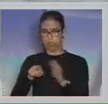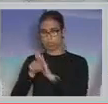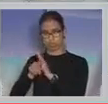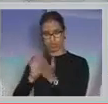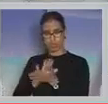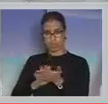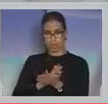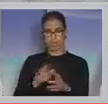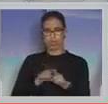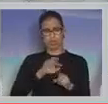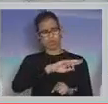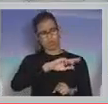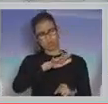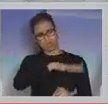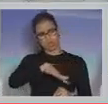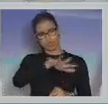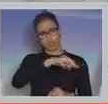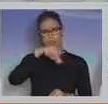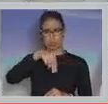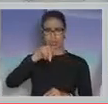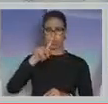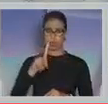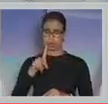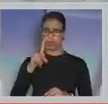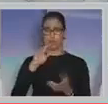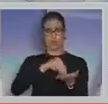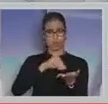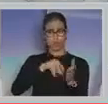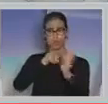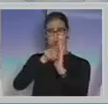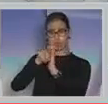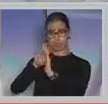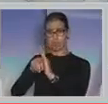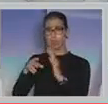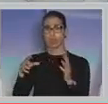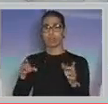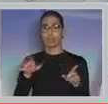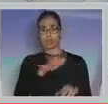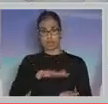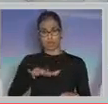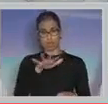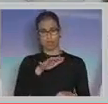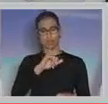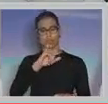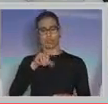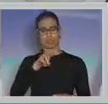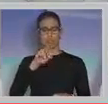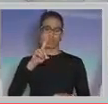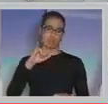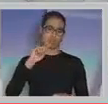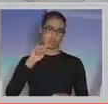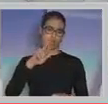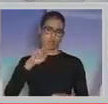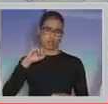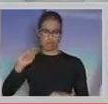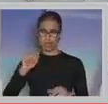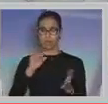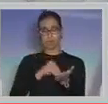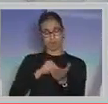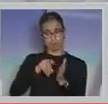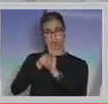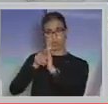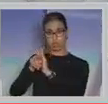digo os setores do a não investigar os setores do Judiciário também não né Não